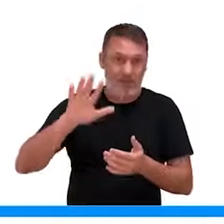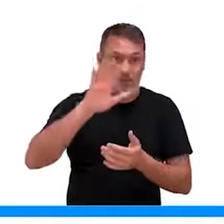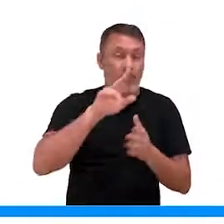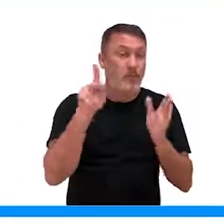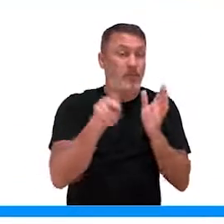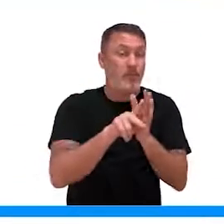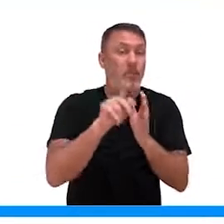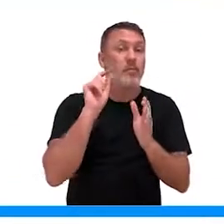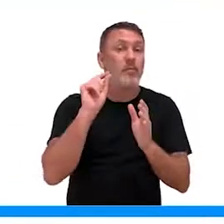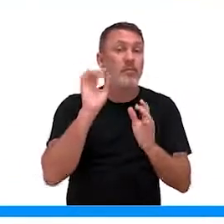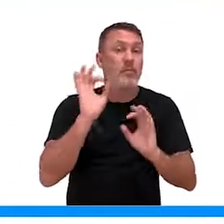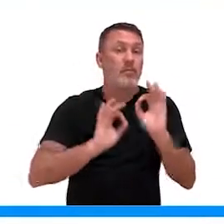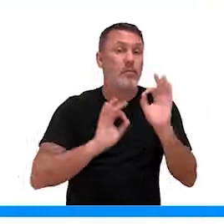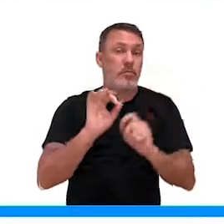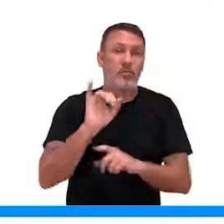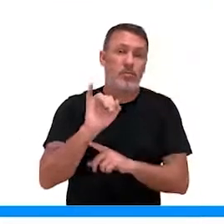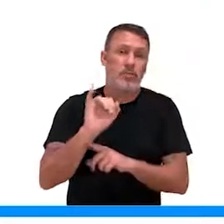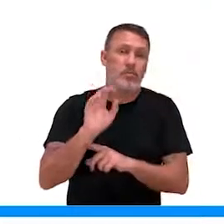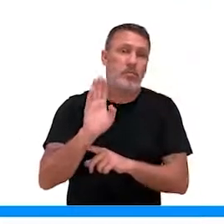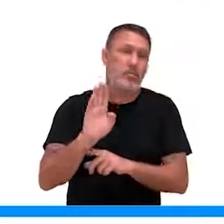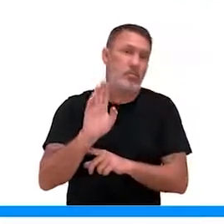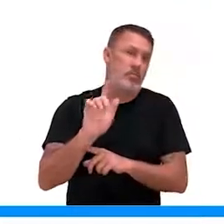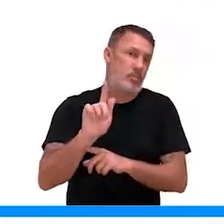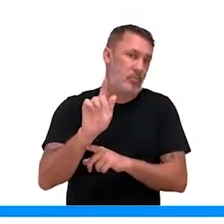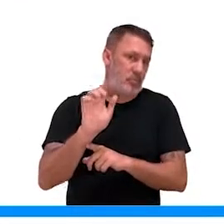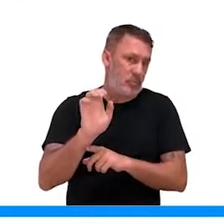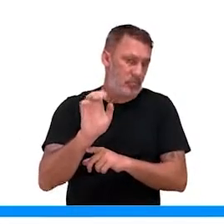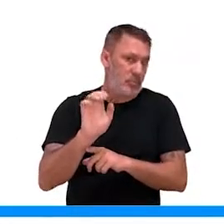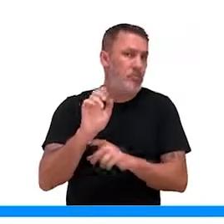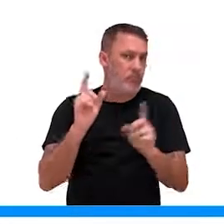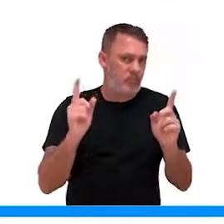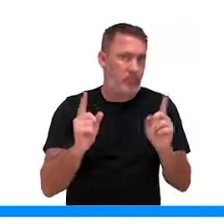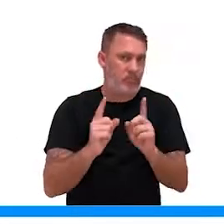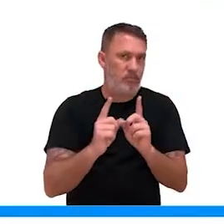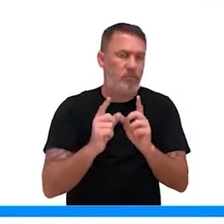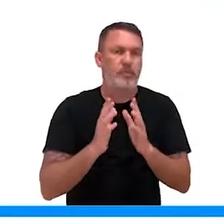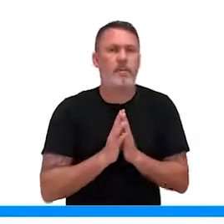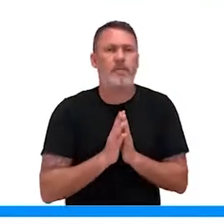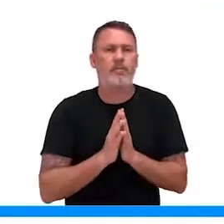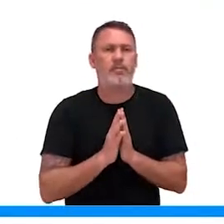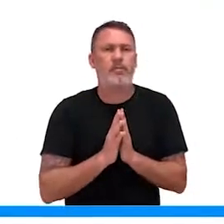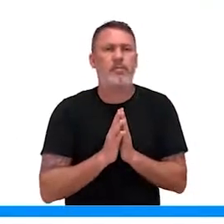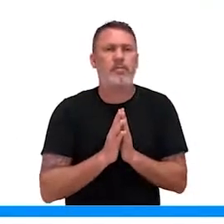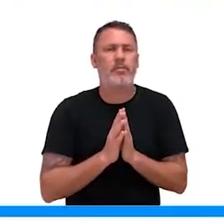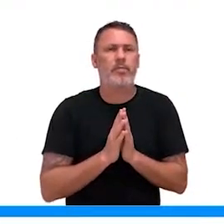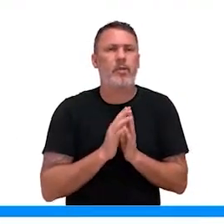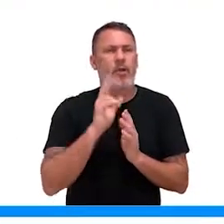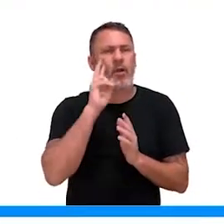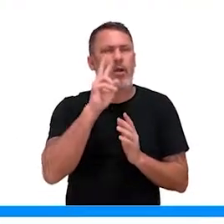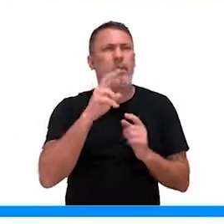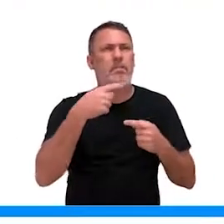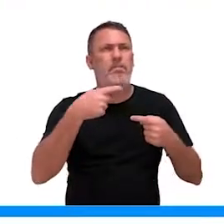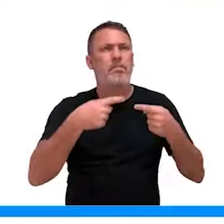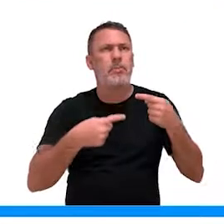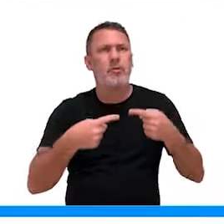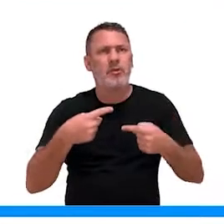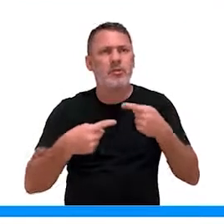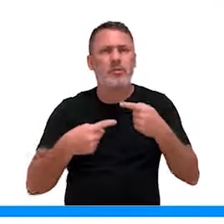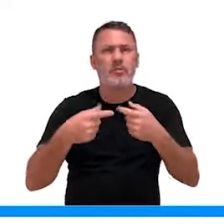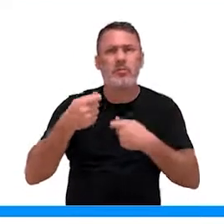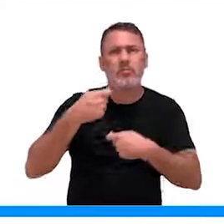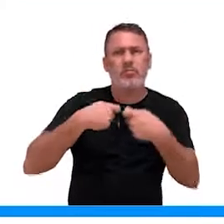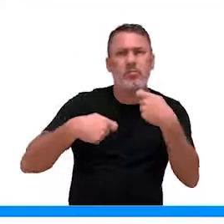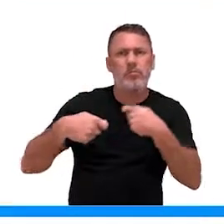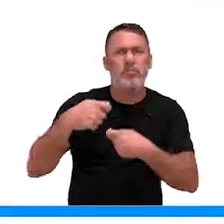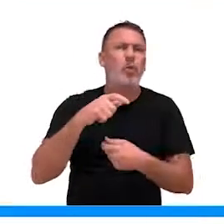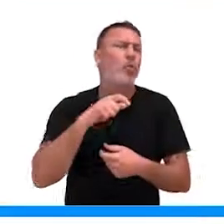Instituto Brasileiro de Geografia e Estatística. Antes de mais nada, essa regionalização, meus irmãos, ela é considerada